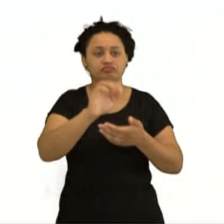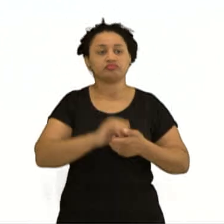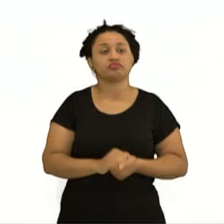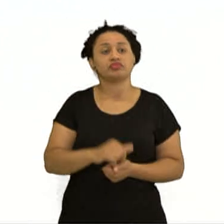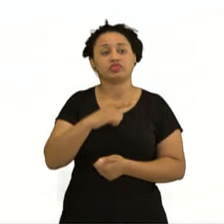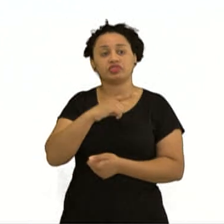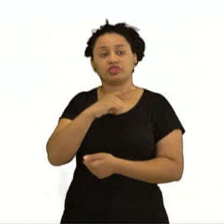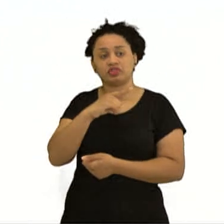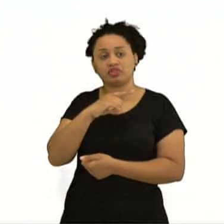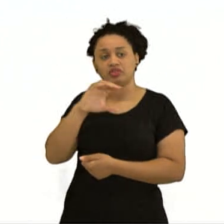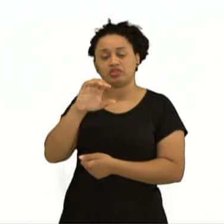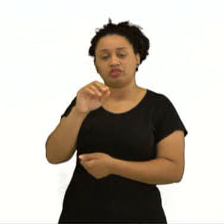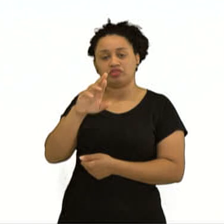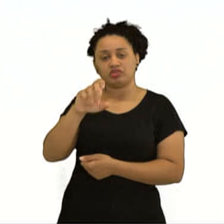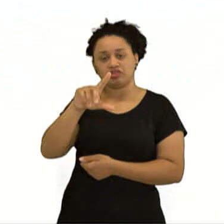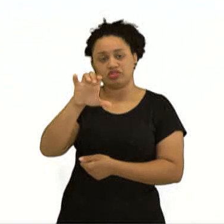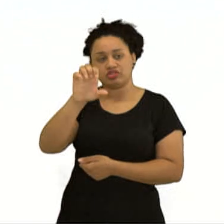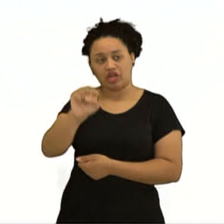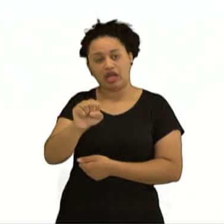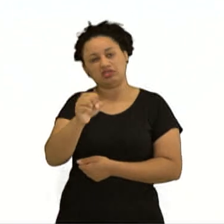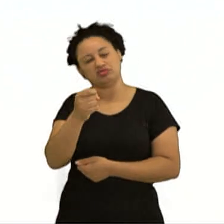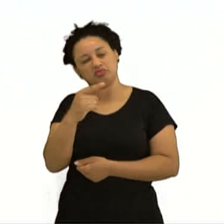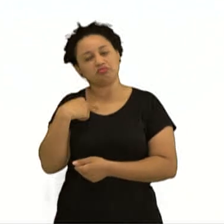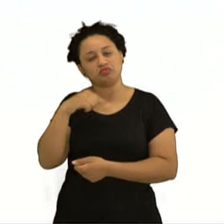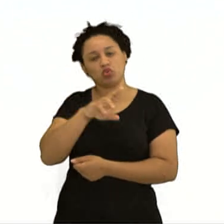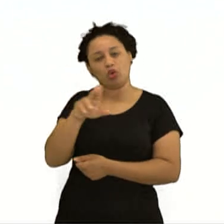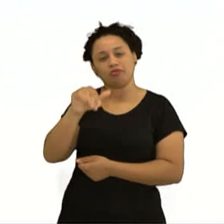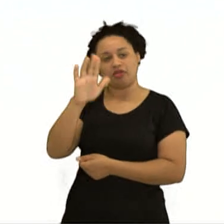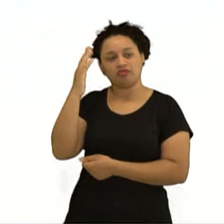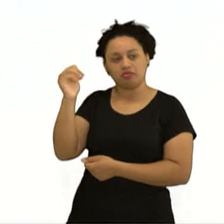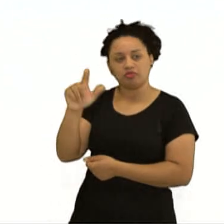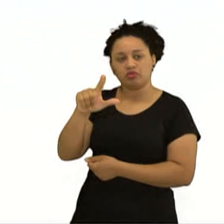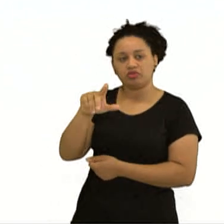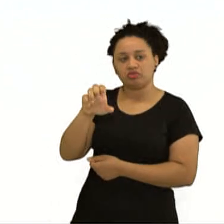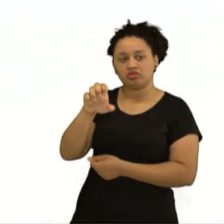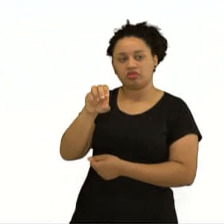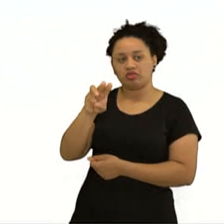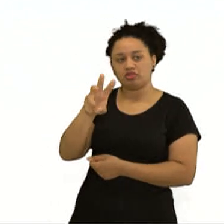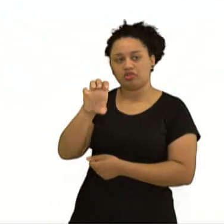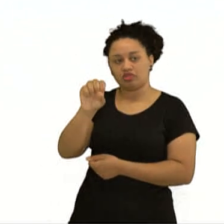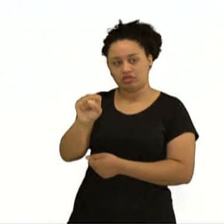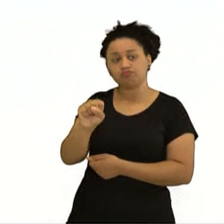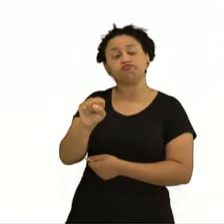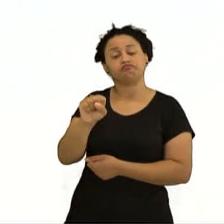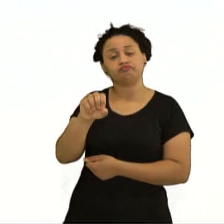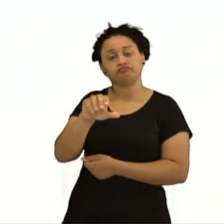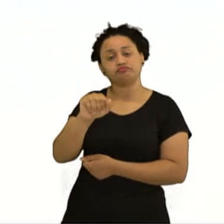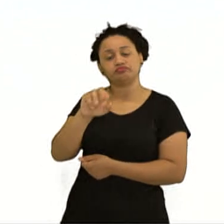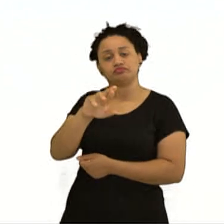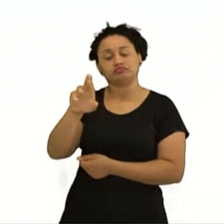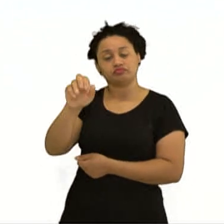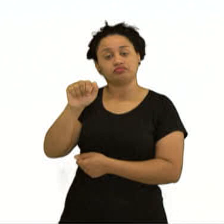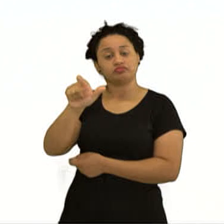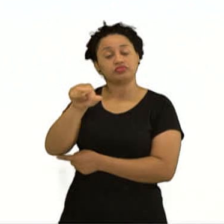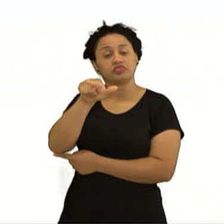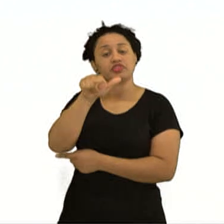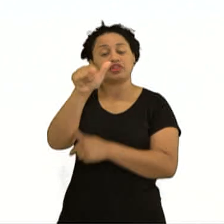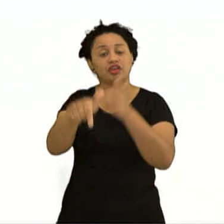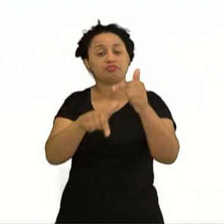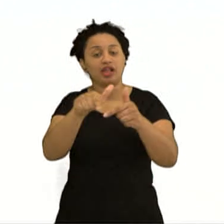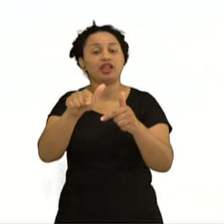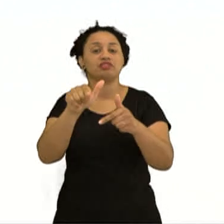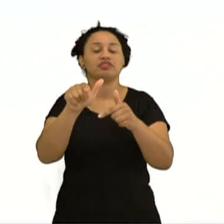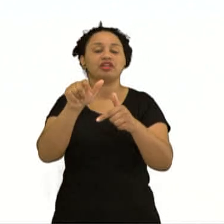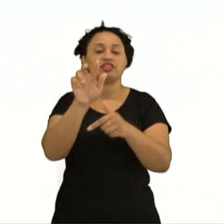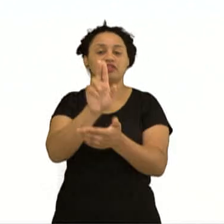Dodson, mais conhecido por Lewis Carroll, e que, na época, trabalhava em Oxford e já era amigo da família,